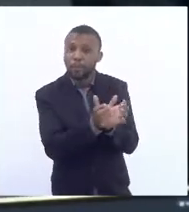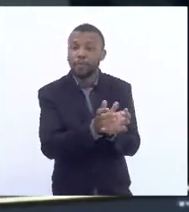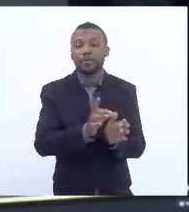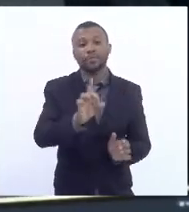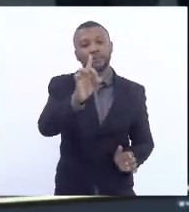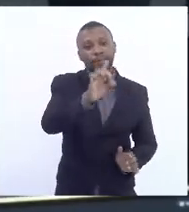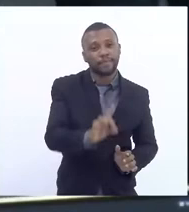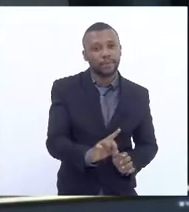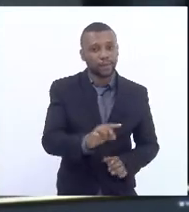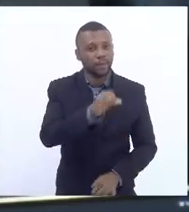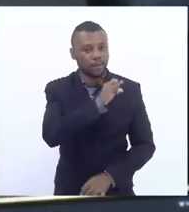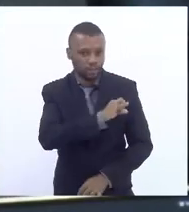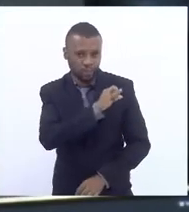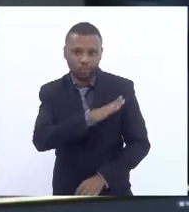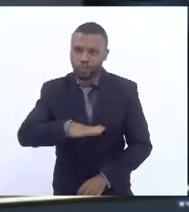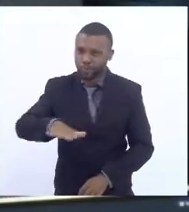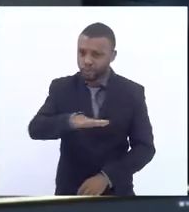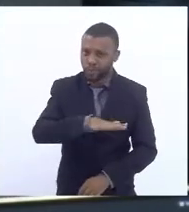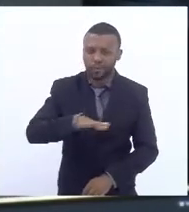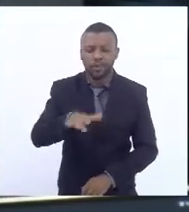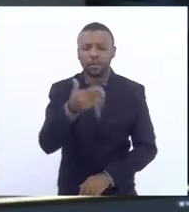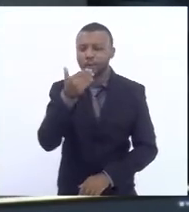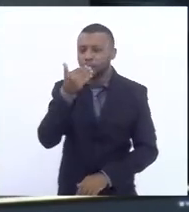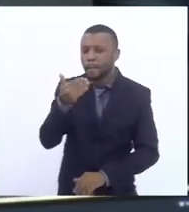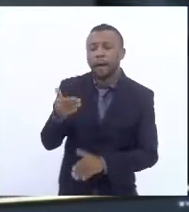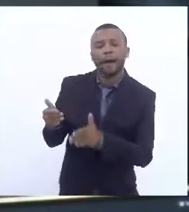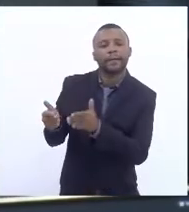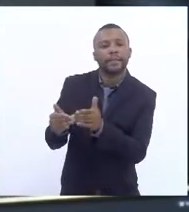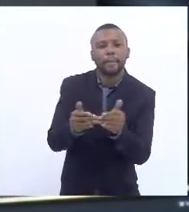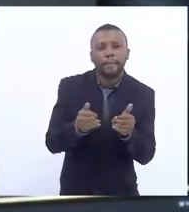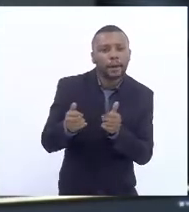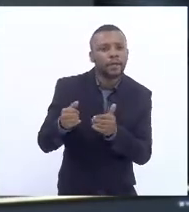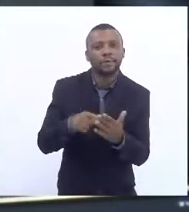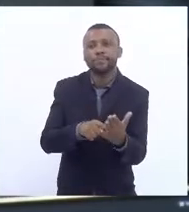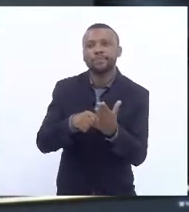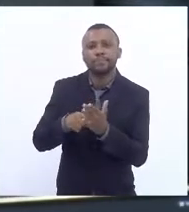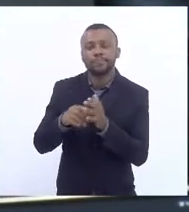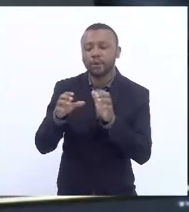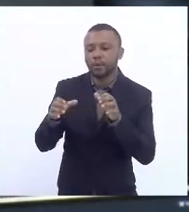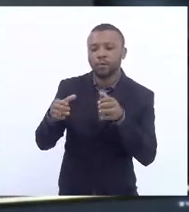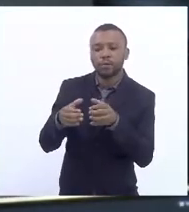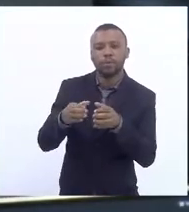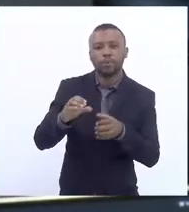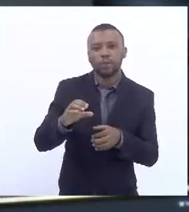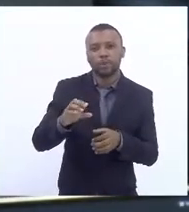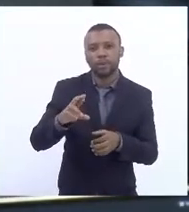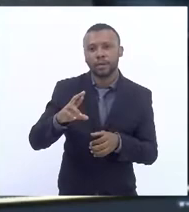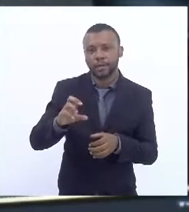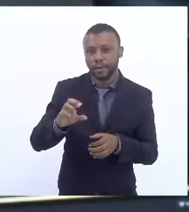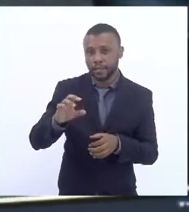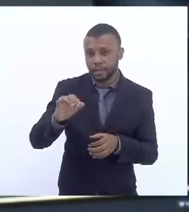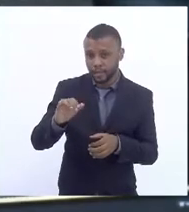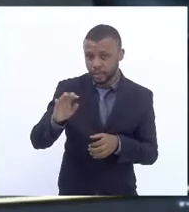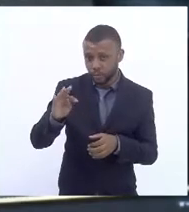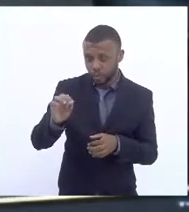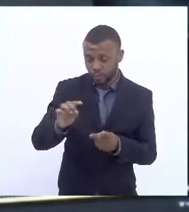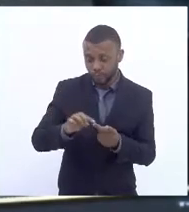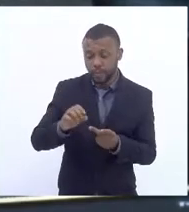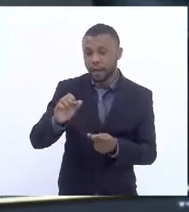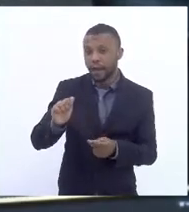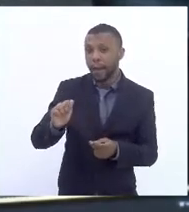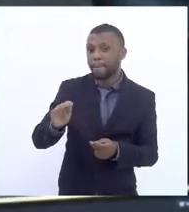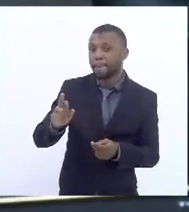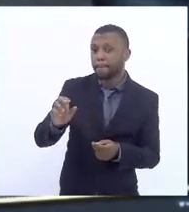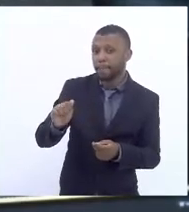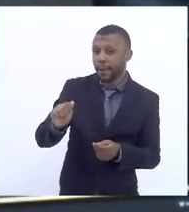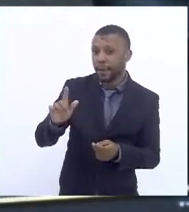Essa foi uma demanda, presidente, trazida pelo CREFITO e pelo Abra Linfe. Essas pessoas